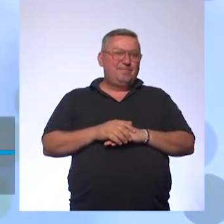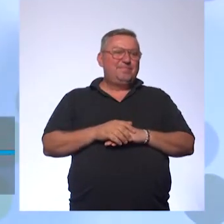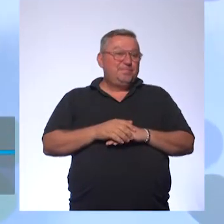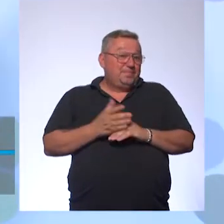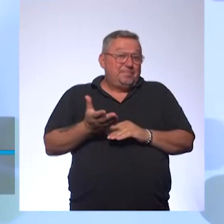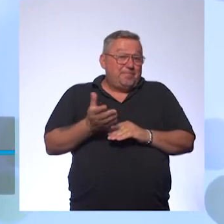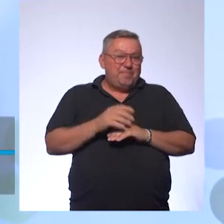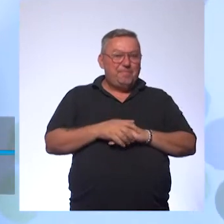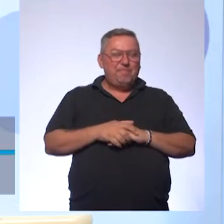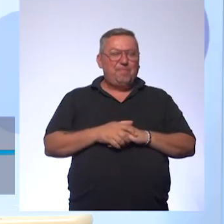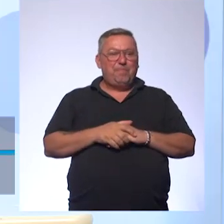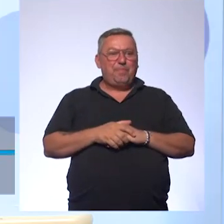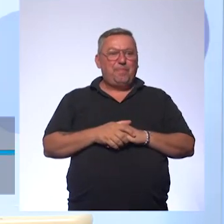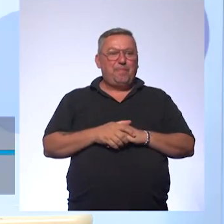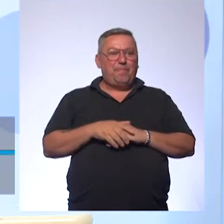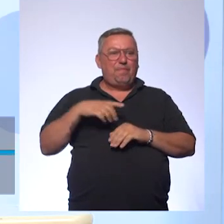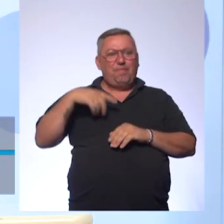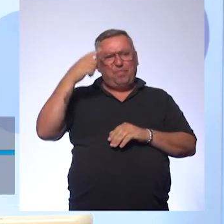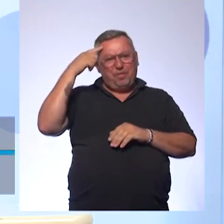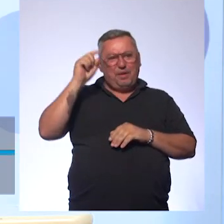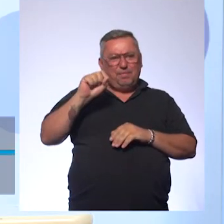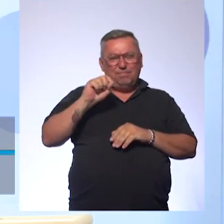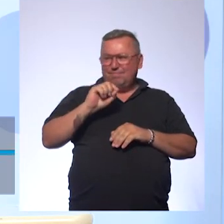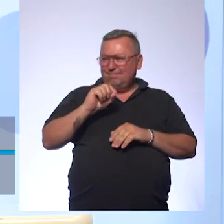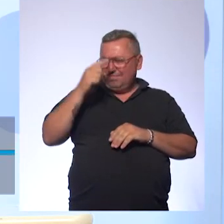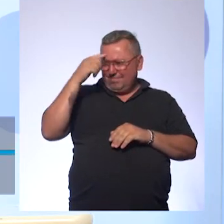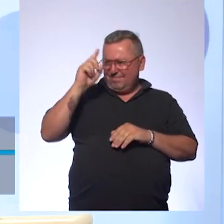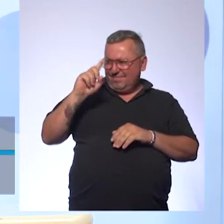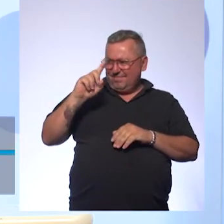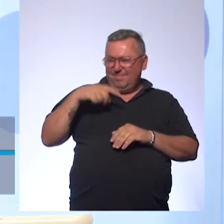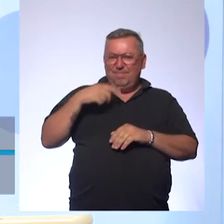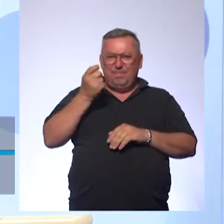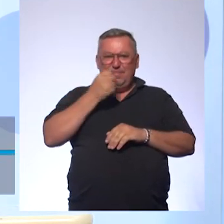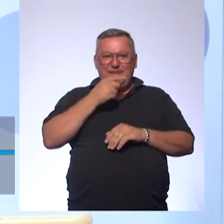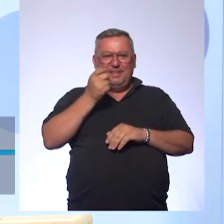colocou a Cirlei, é verdade, ó. Mas a